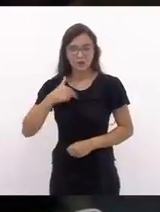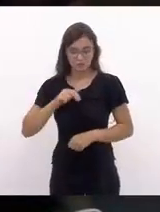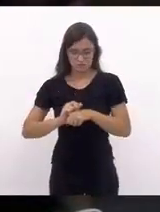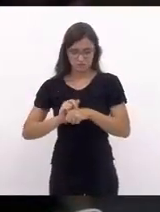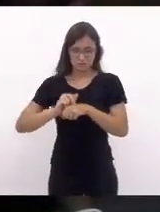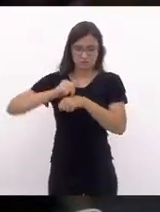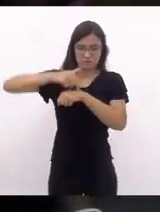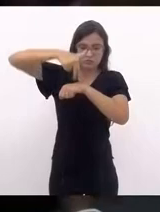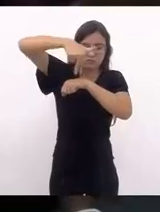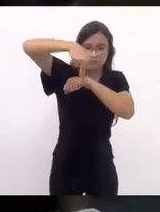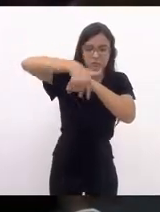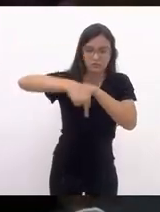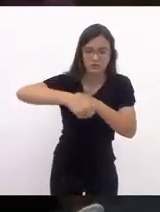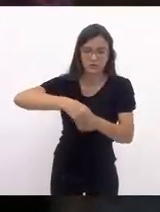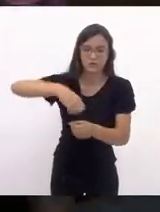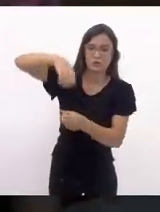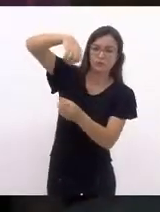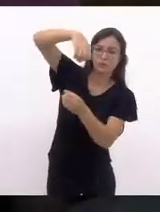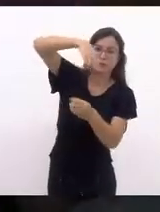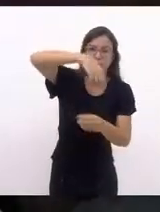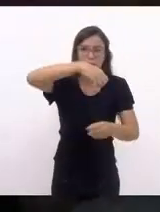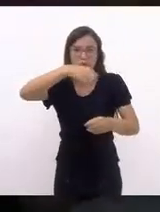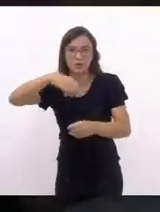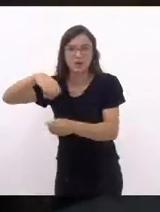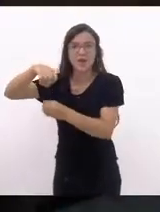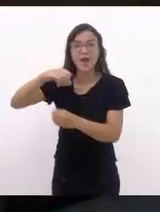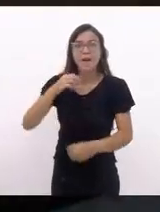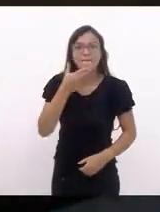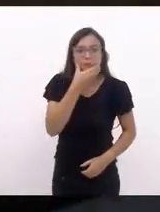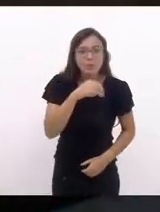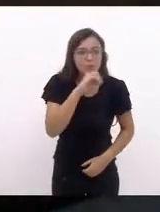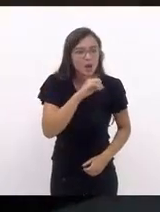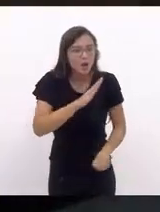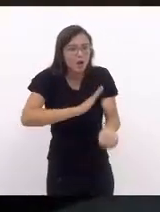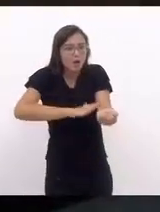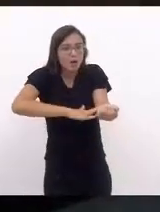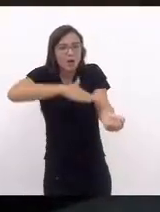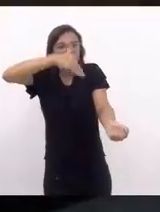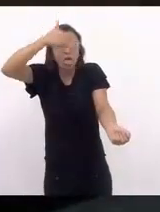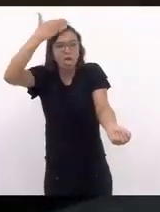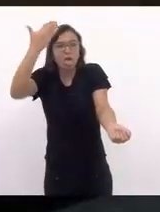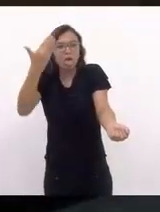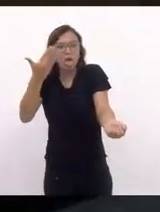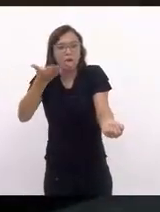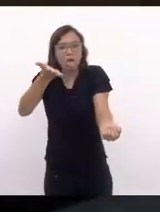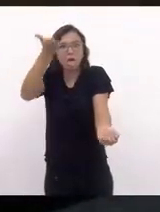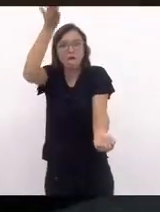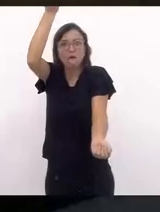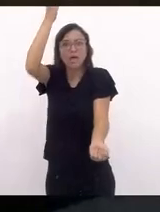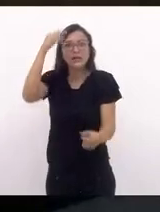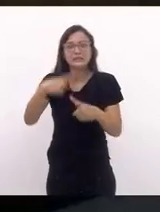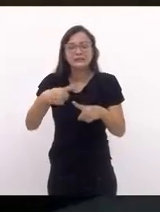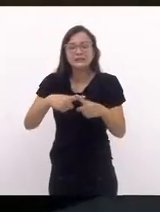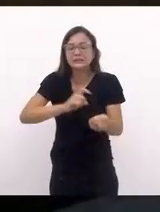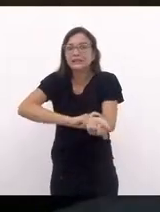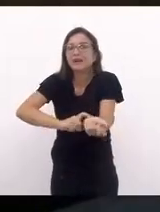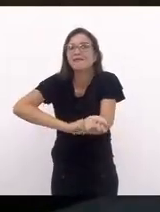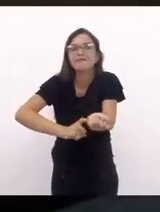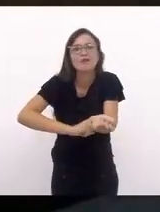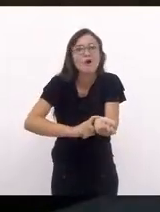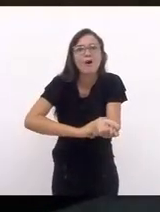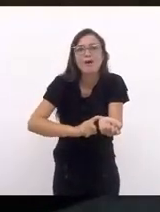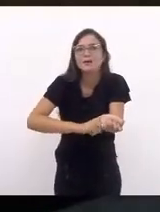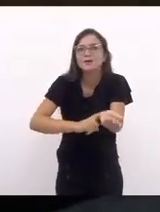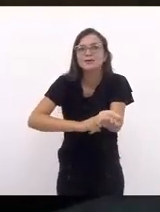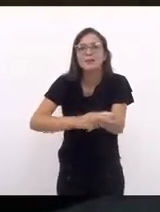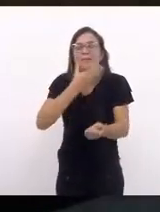e eu quando eu saltei minha irmã me disse que a pressão no meu pai foi 19 porque eu acho que meu pai